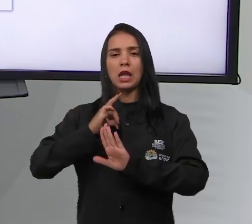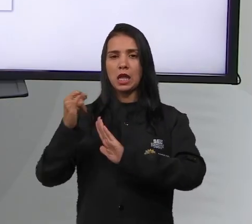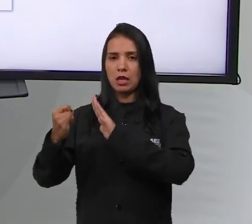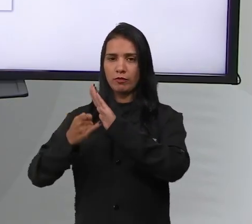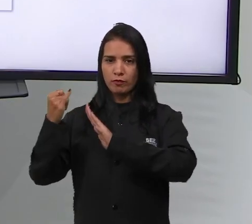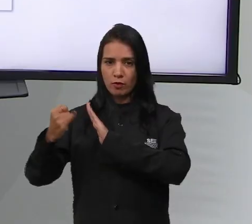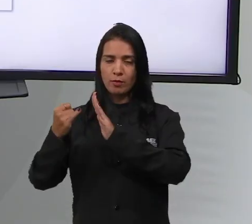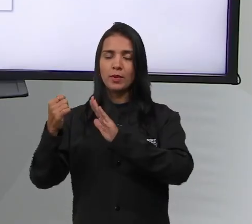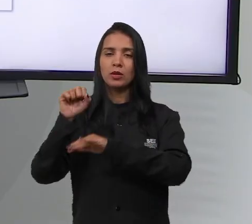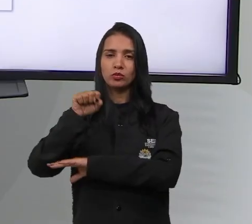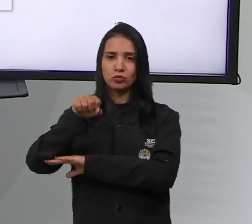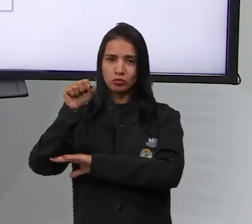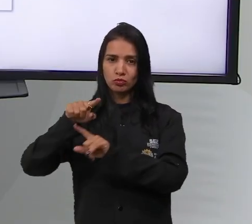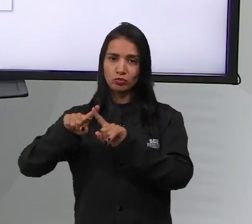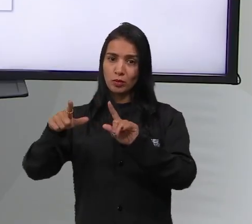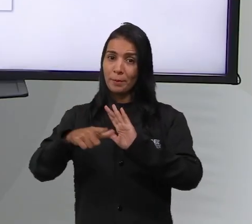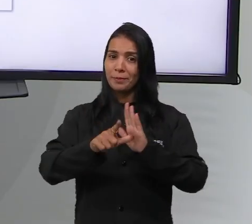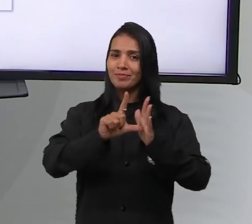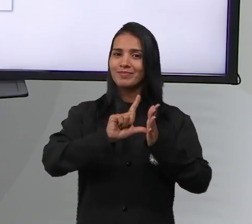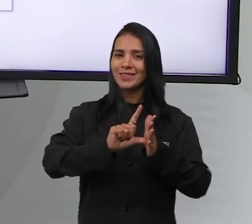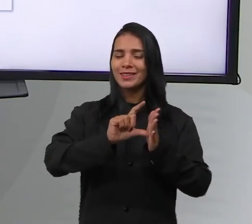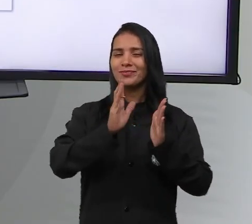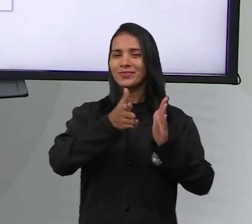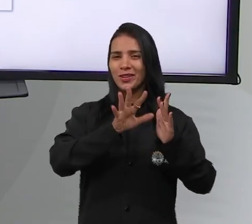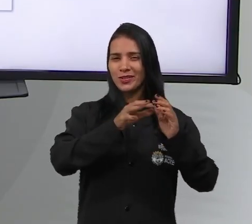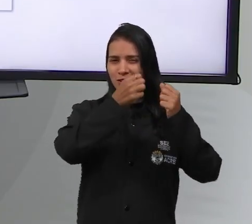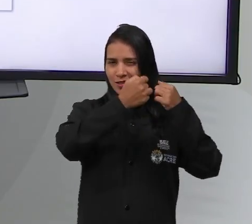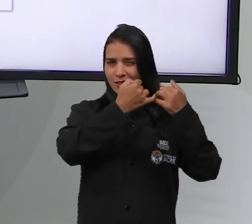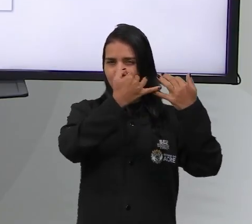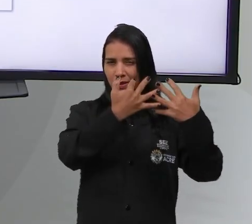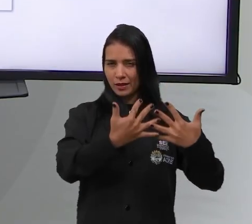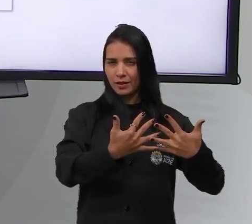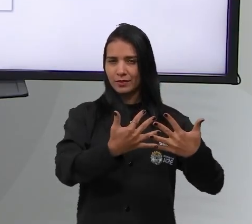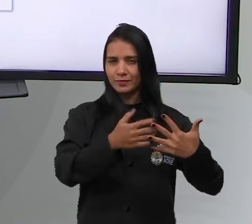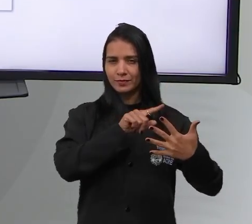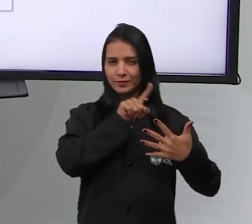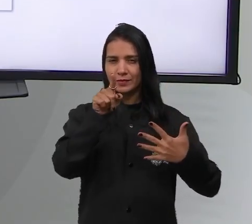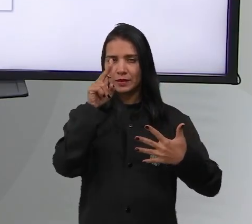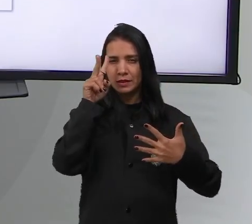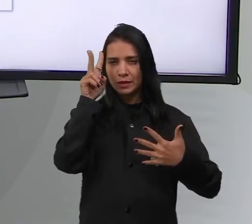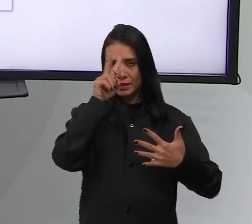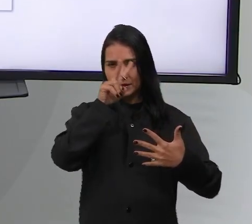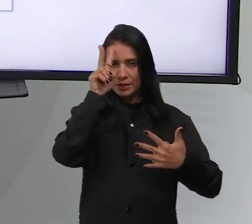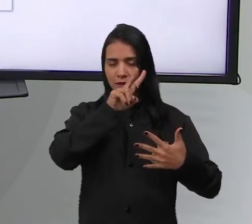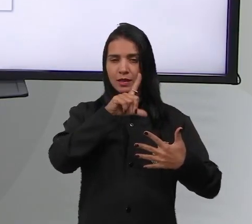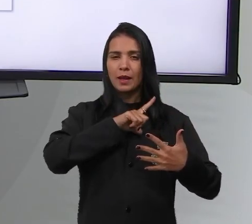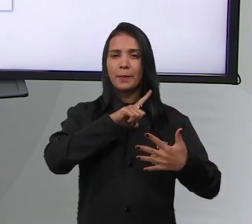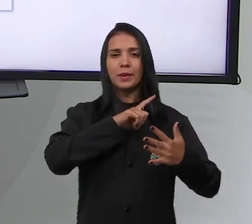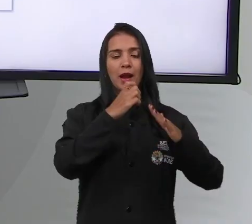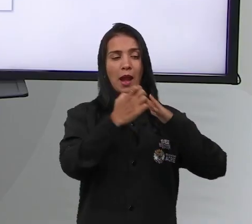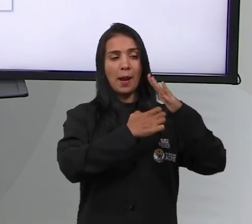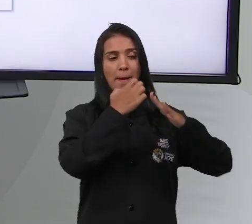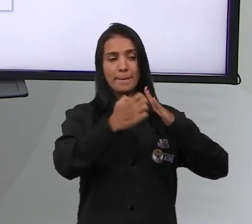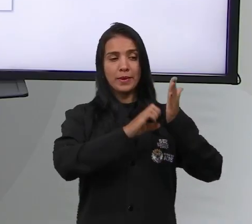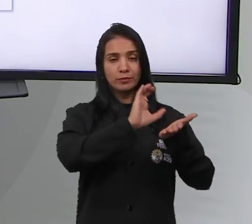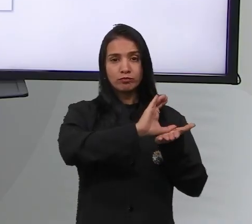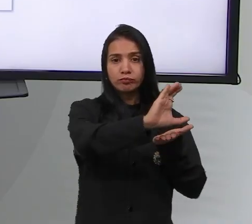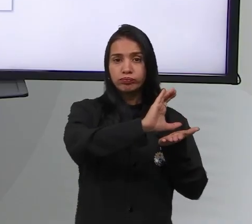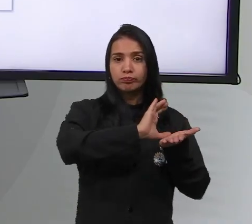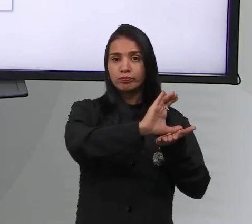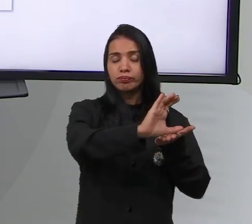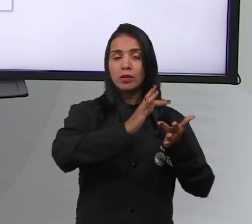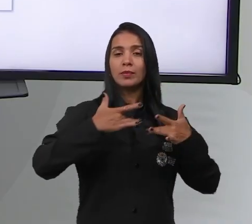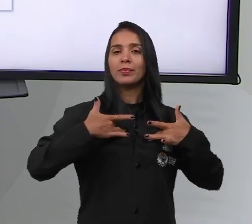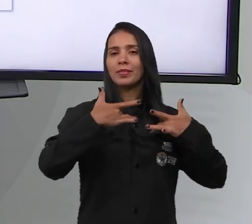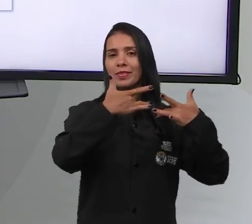por isso que no início da aula eu utilizei o termo os empreendimentos econômicos solidários, só